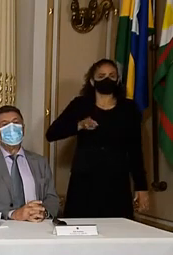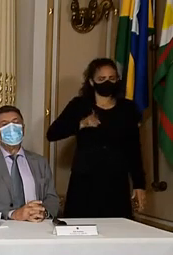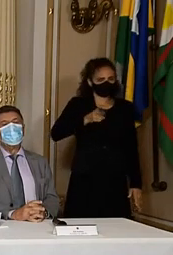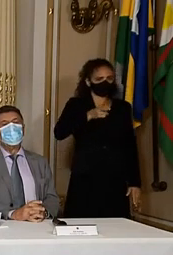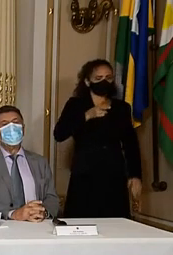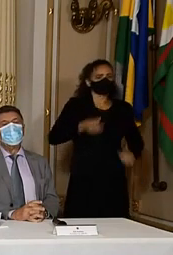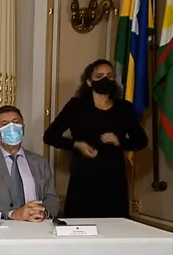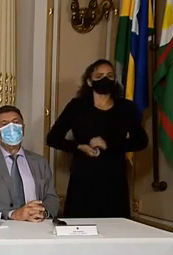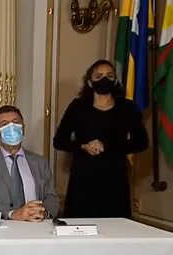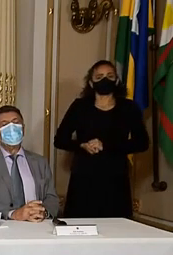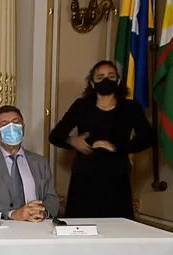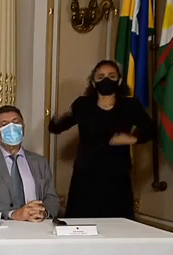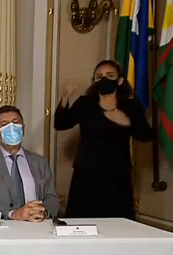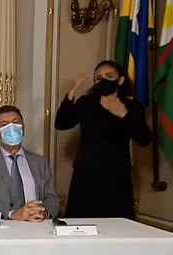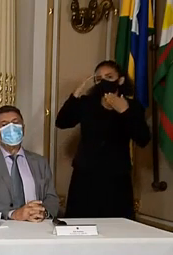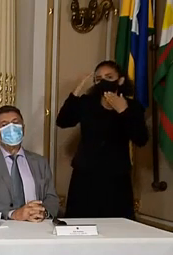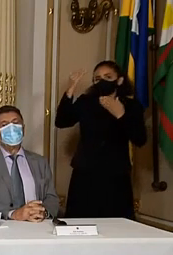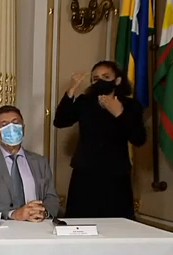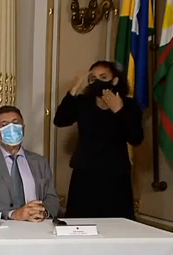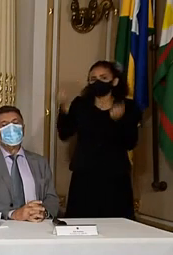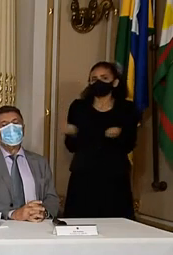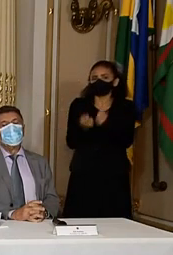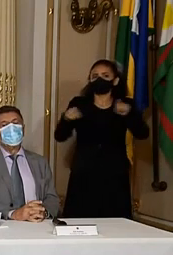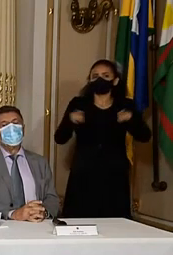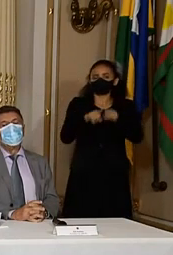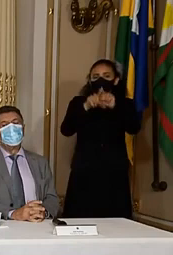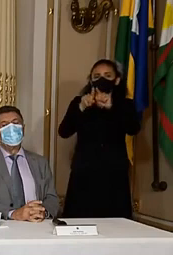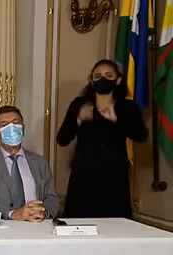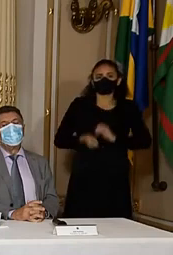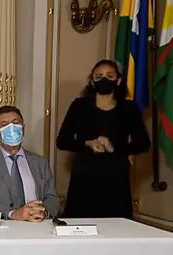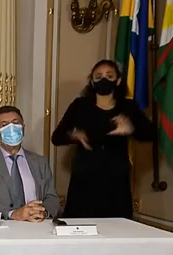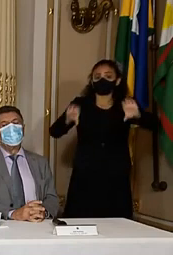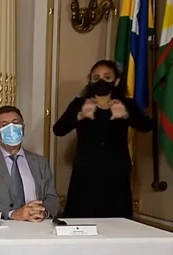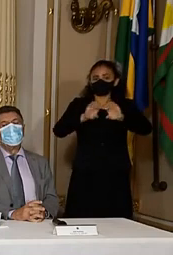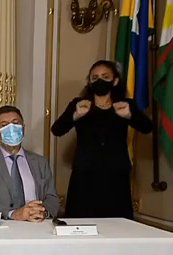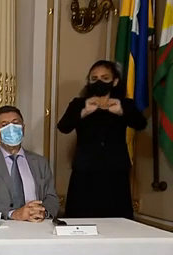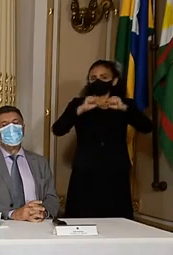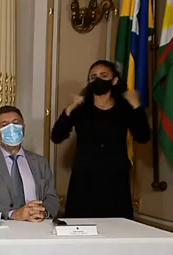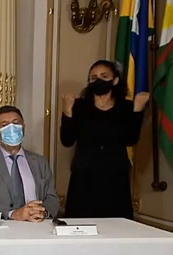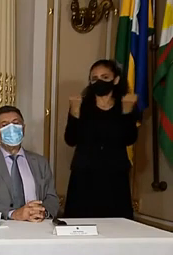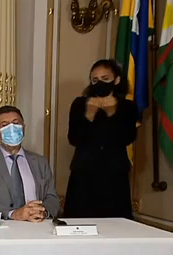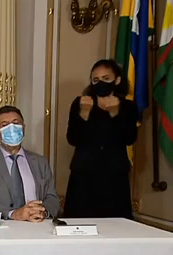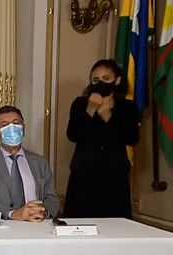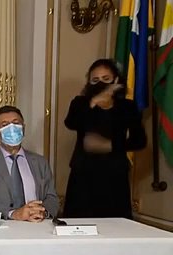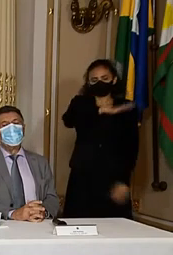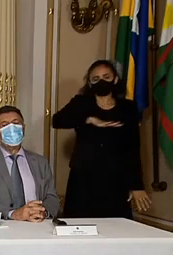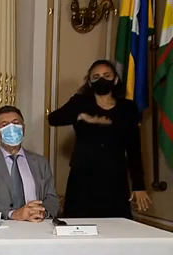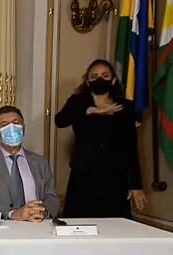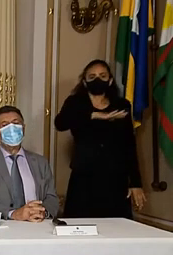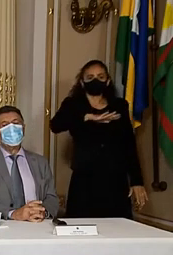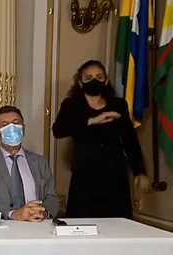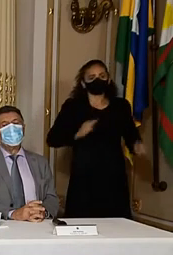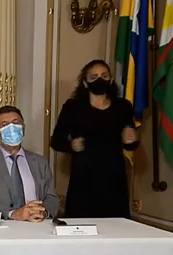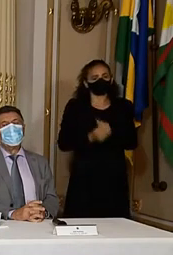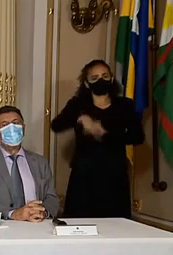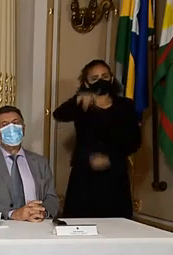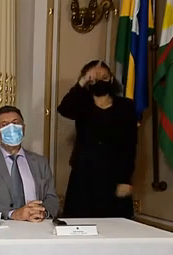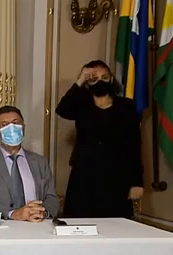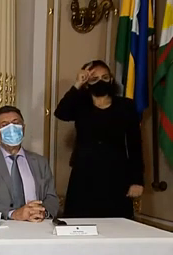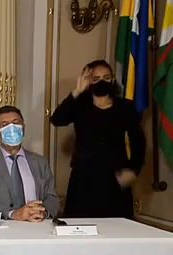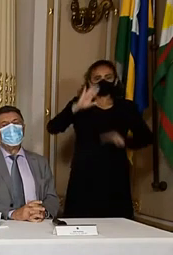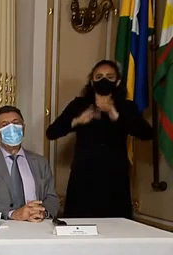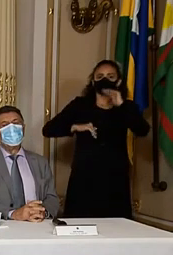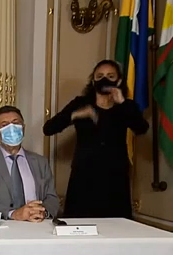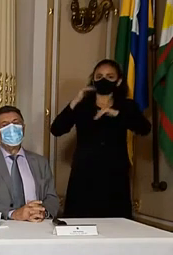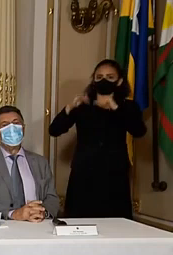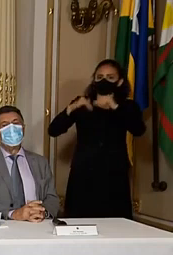por muito tempo queríamos agradecer também a sociedade não é através dos conselhos municipais de